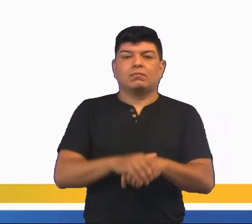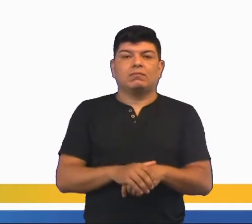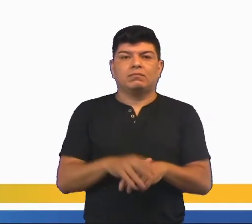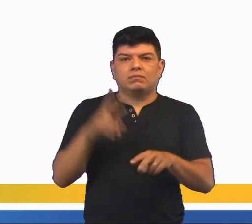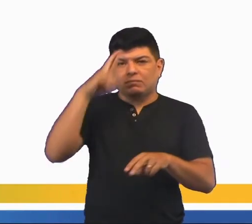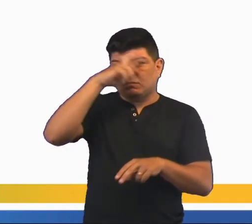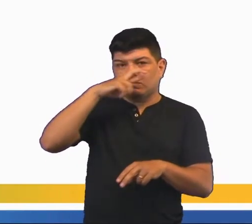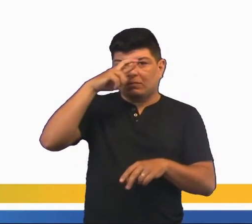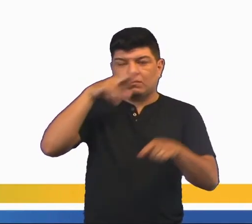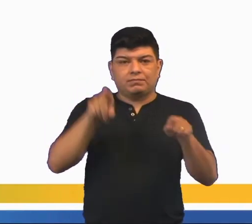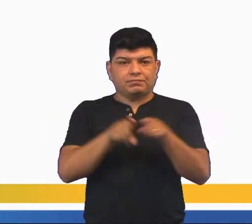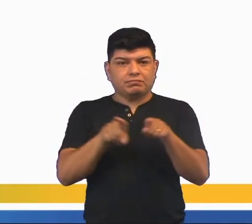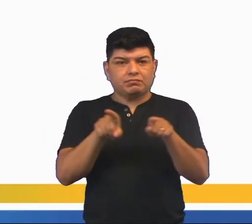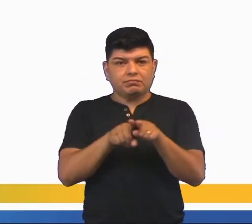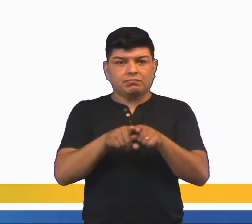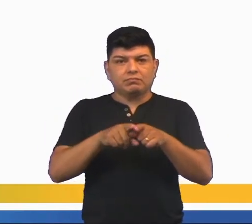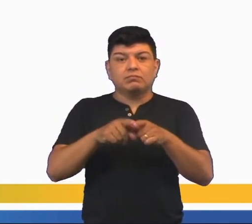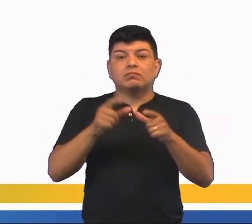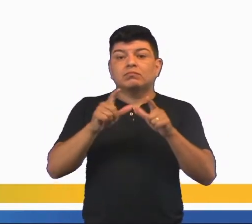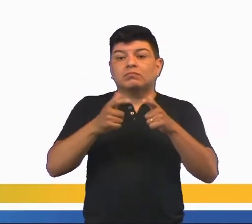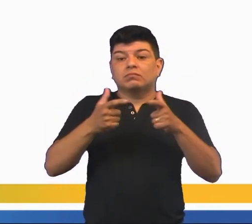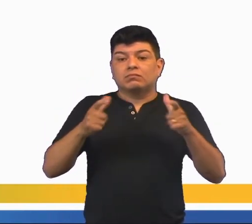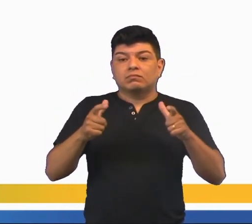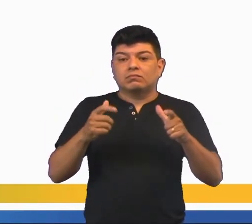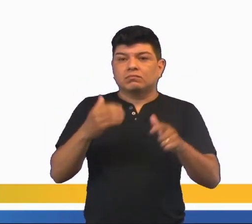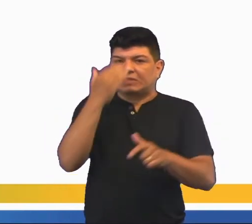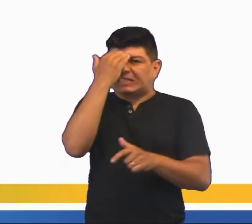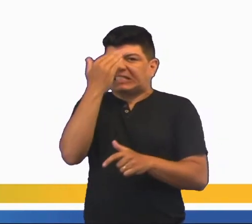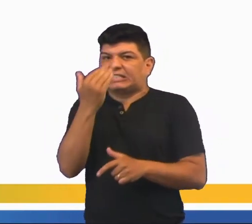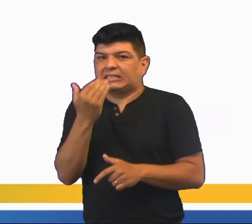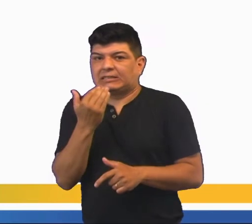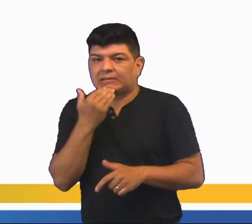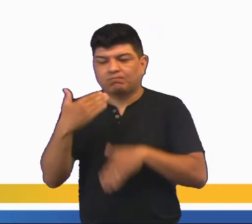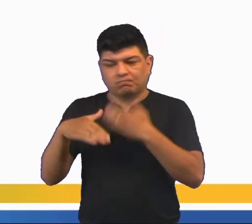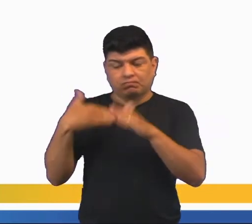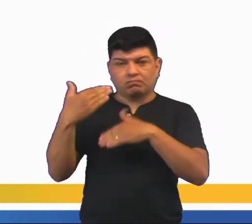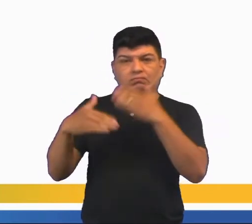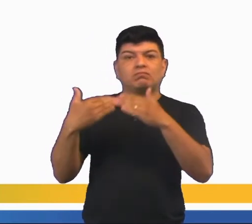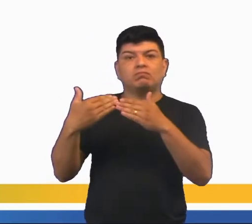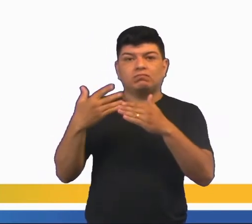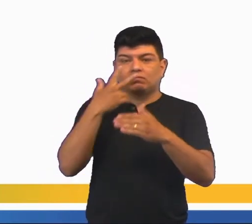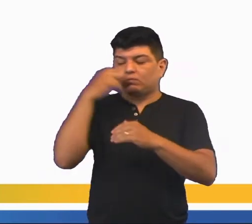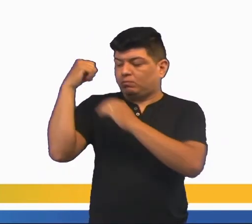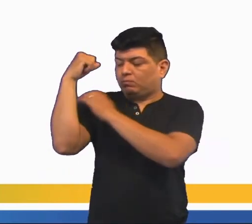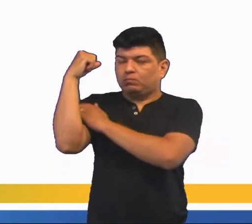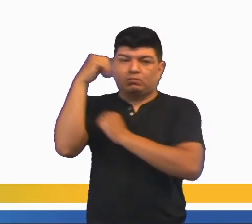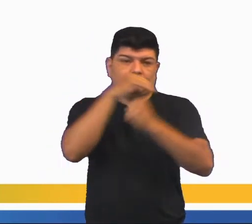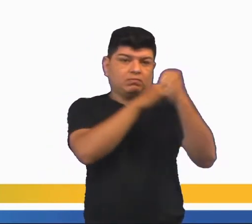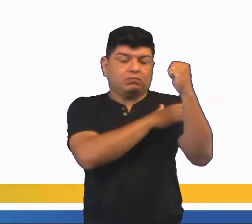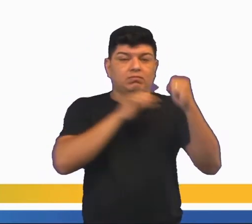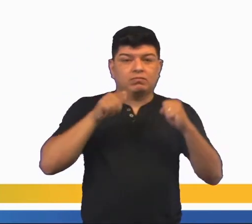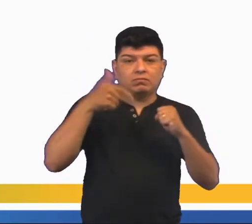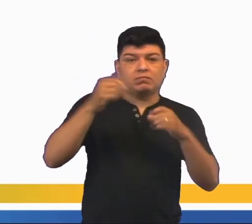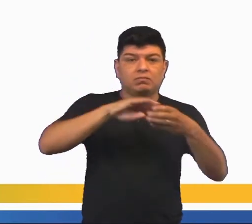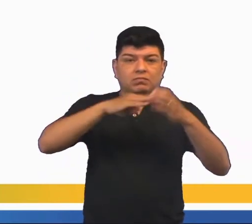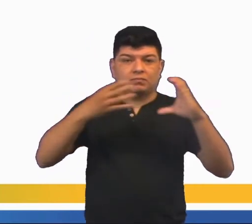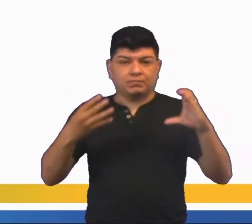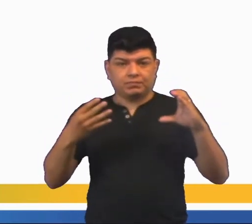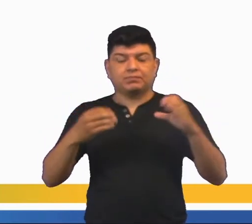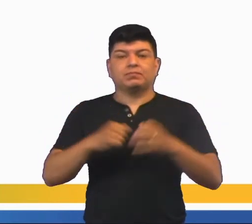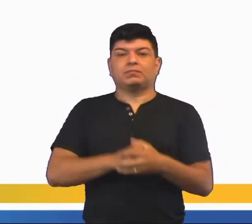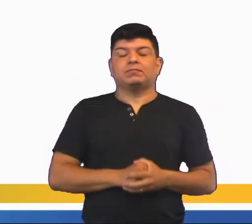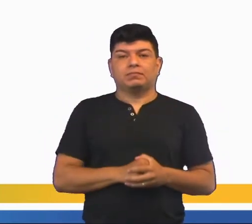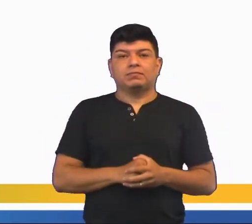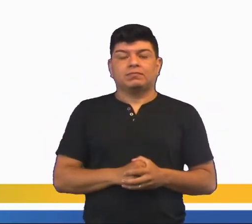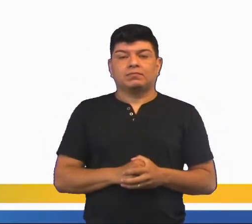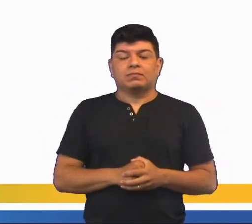É observado também o aumento da agressividade, desenvolvimento de massa muscular, entre outras